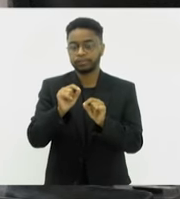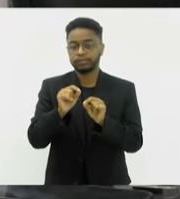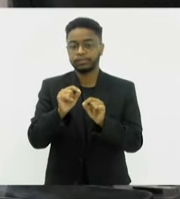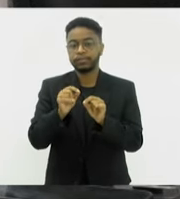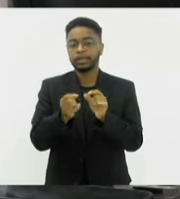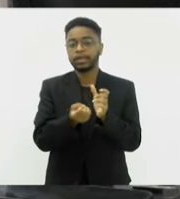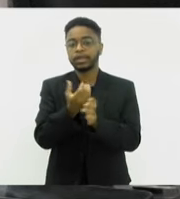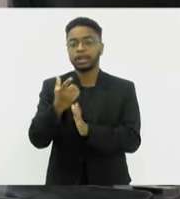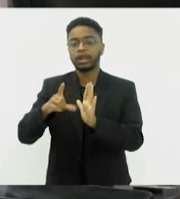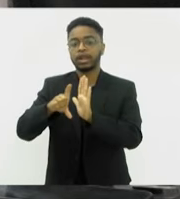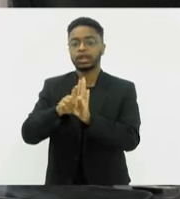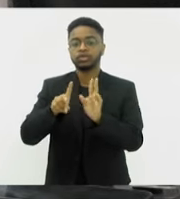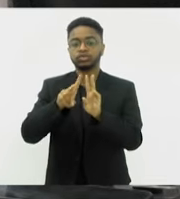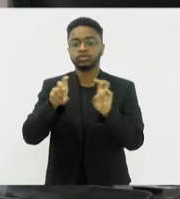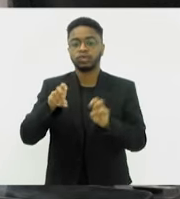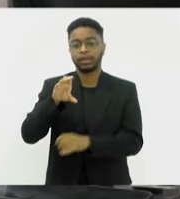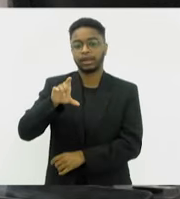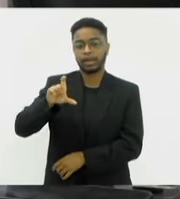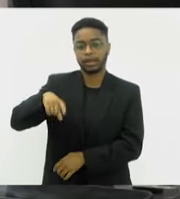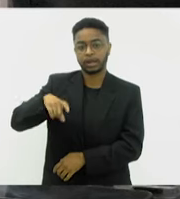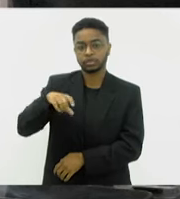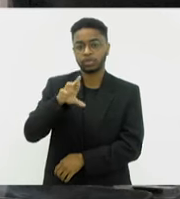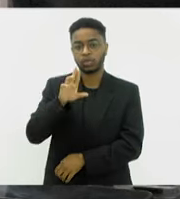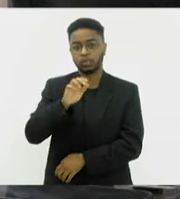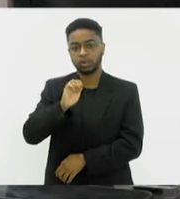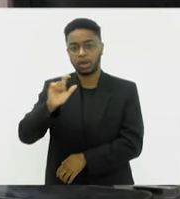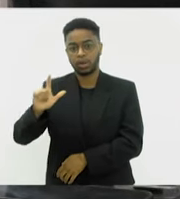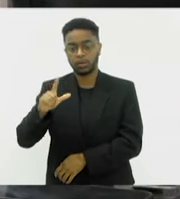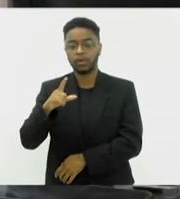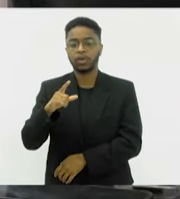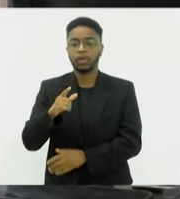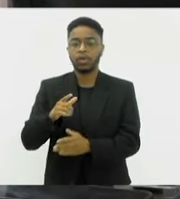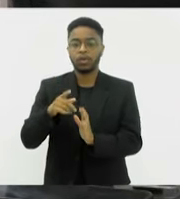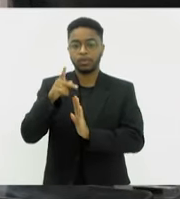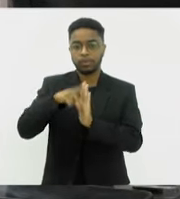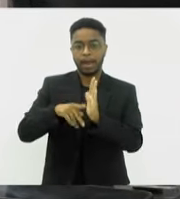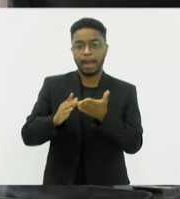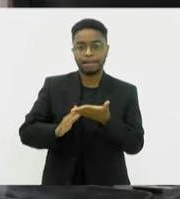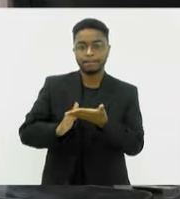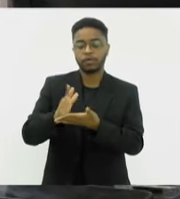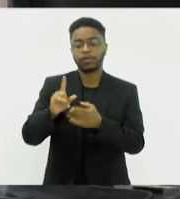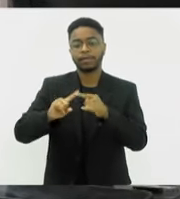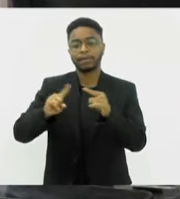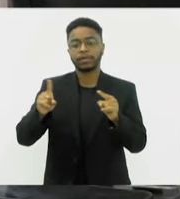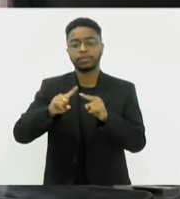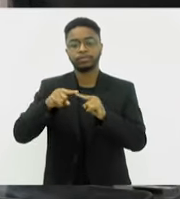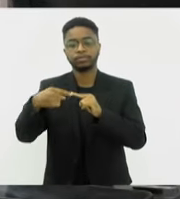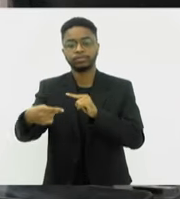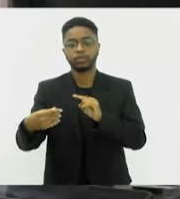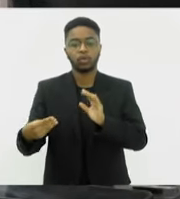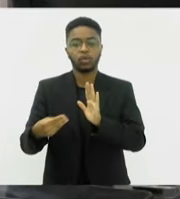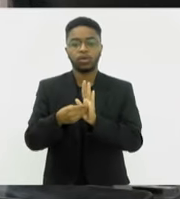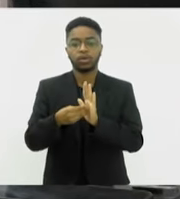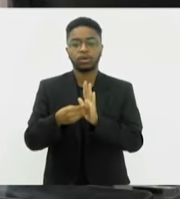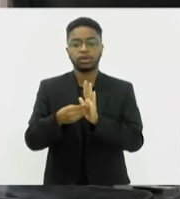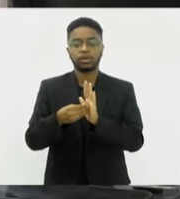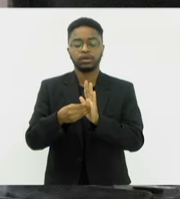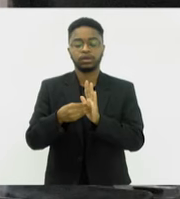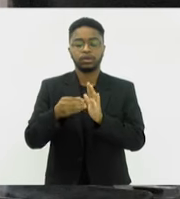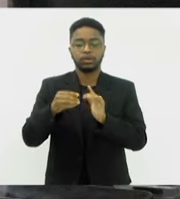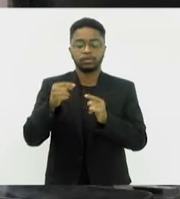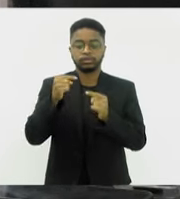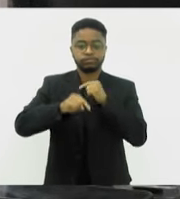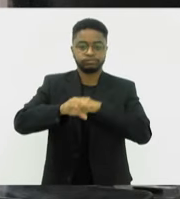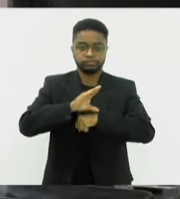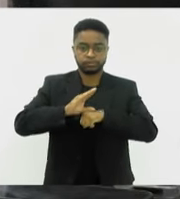crédito rural e têm os projetos aprovados e considerados inconstitucionais, porque a competência não seria da Assembleia, mas privativa da